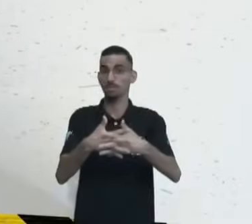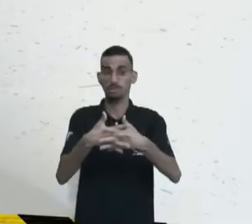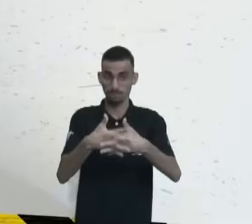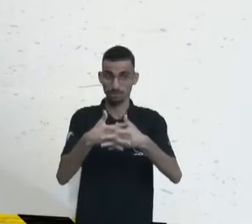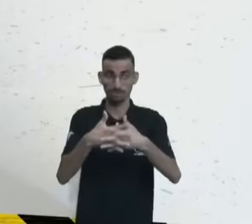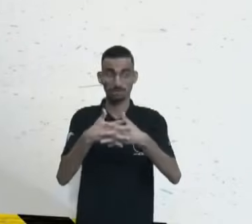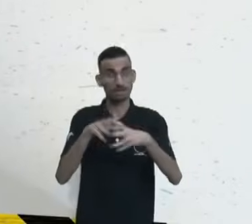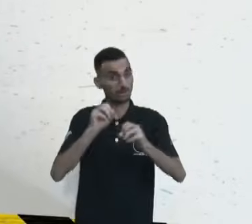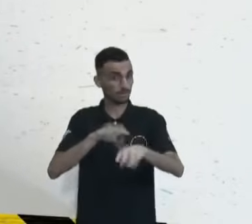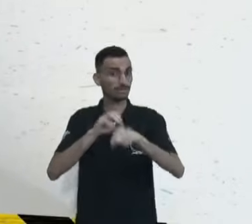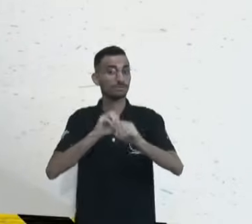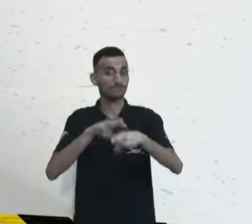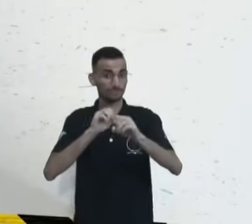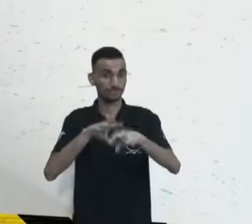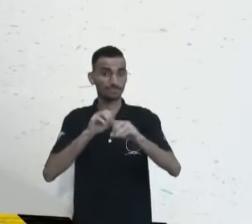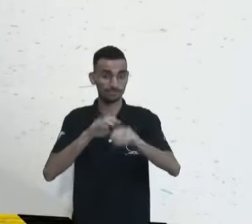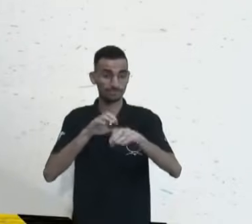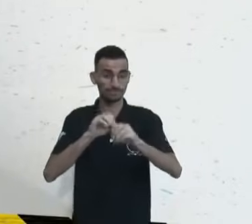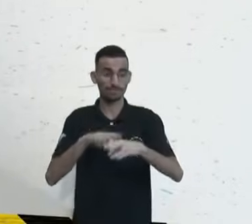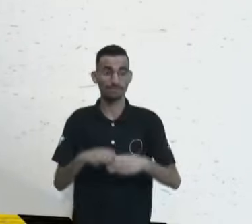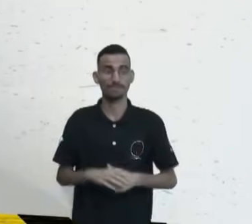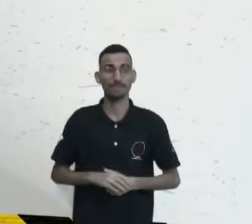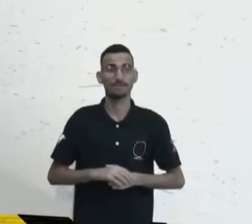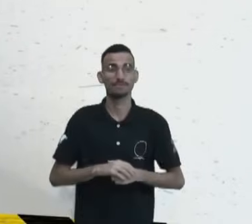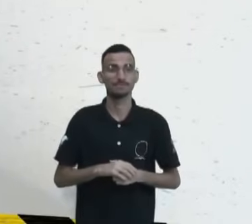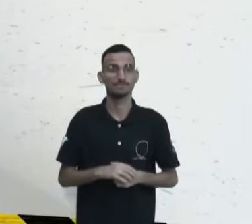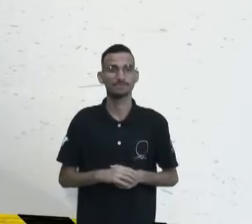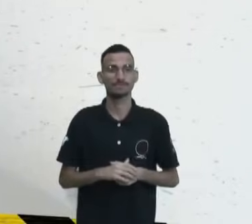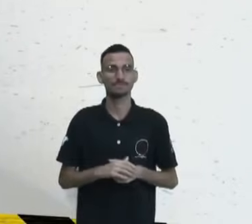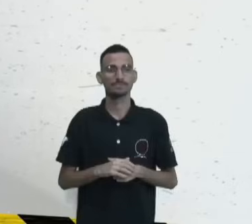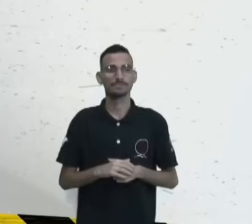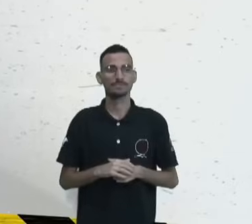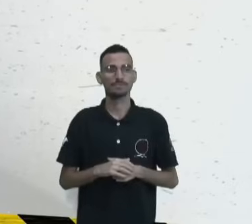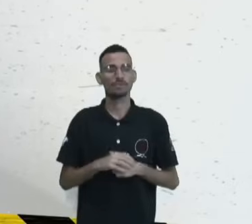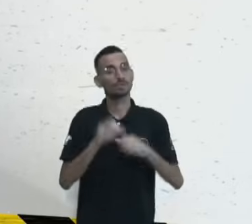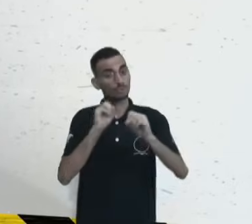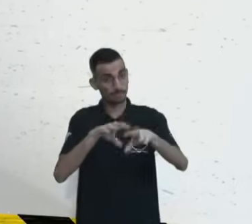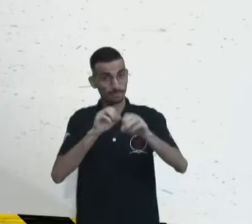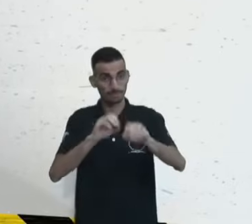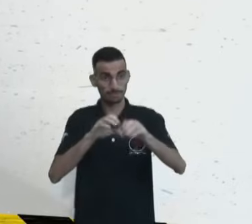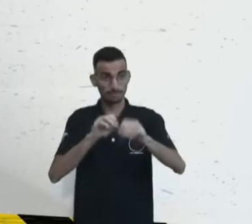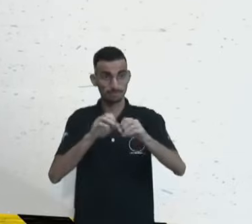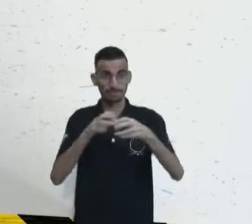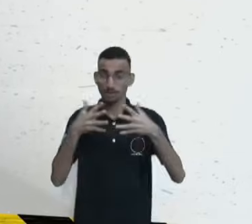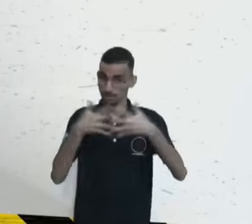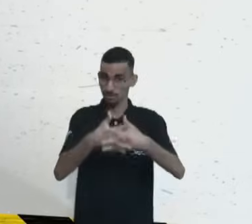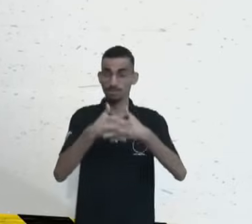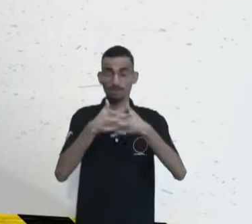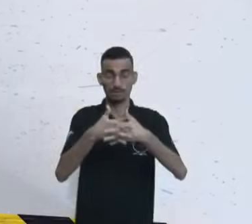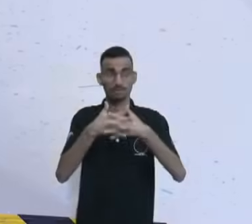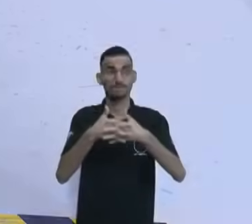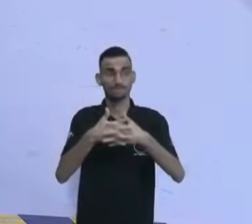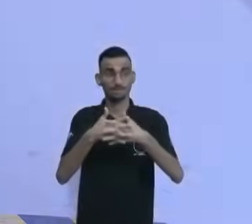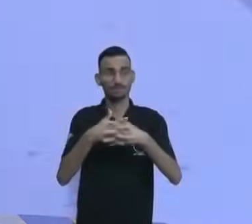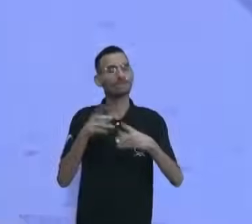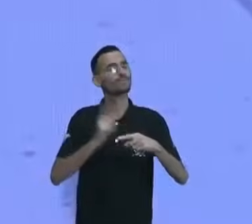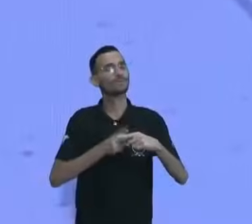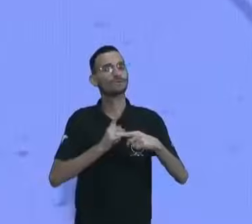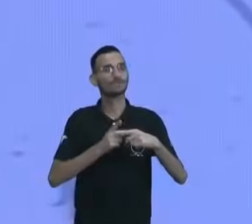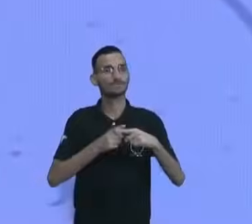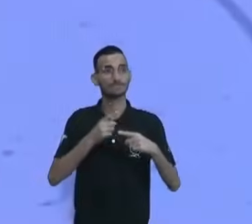doutrinária causadores de confusão doutrinária sabe por quebram princípios da